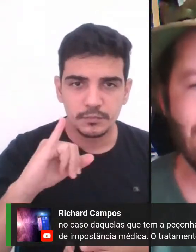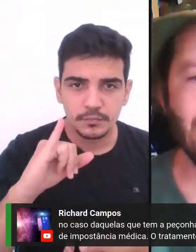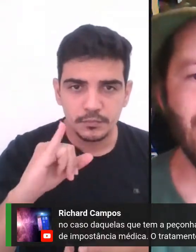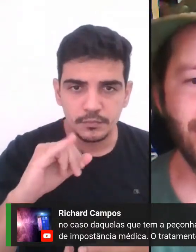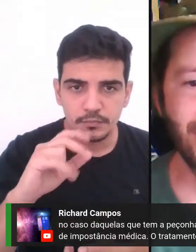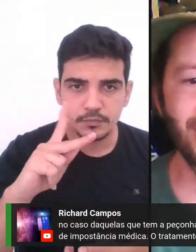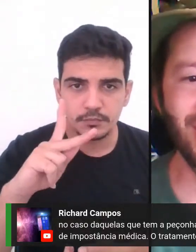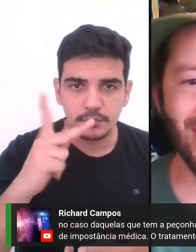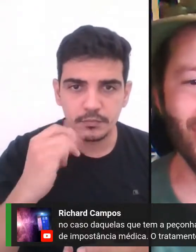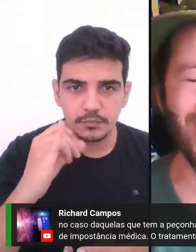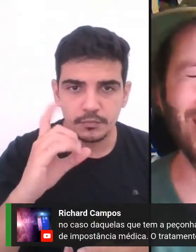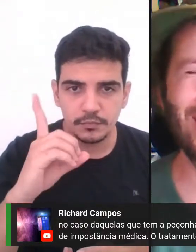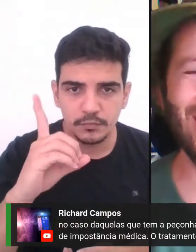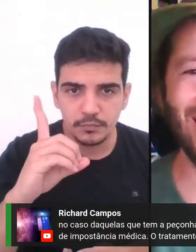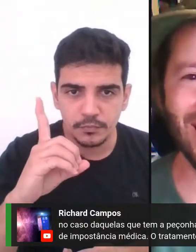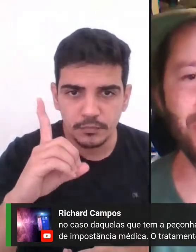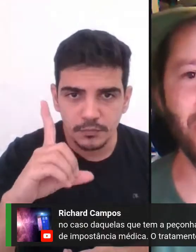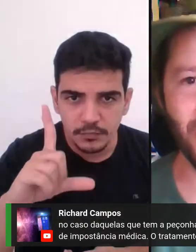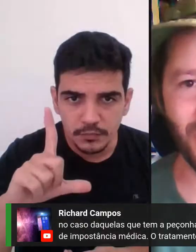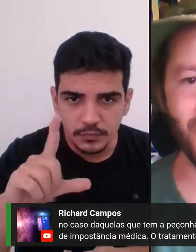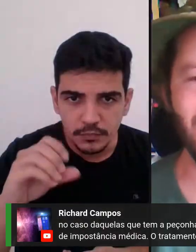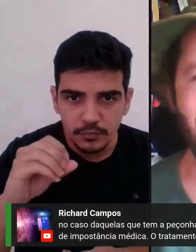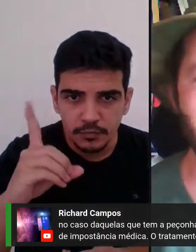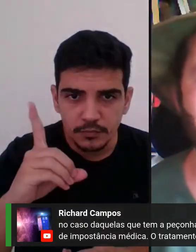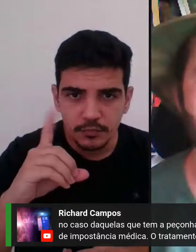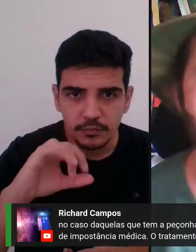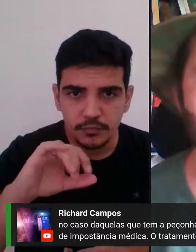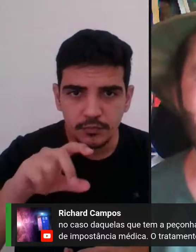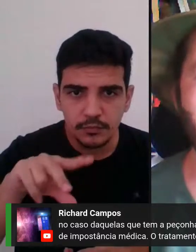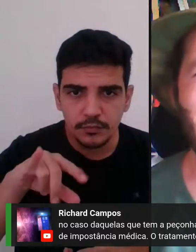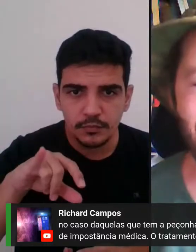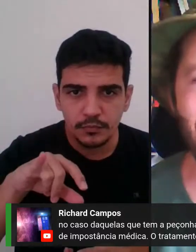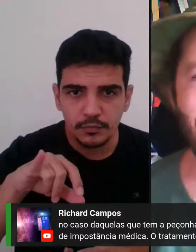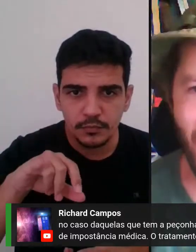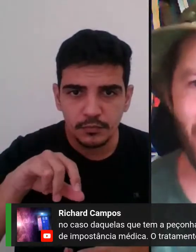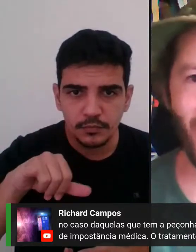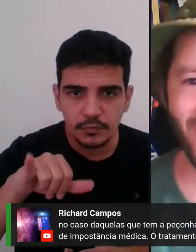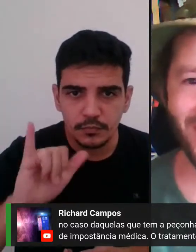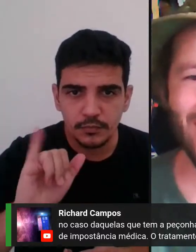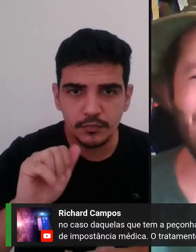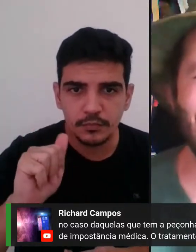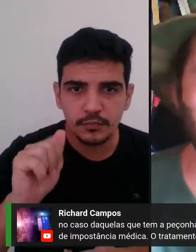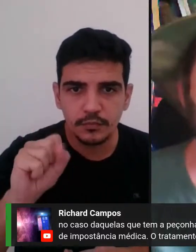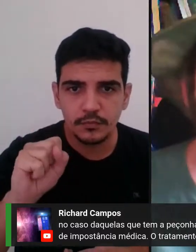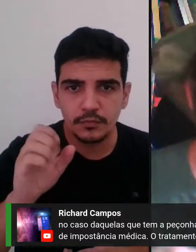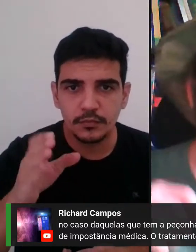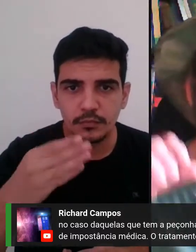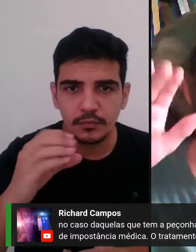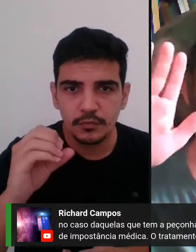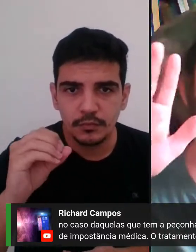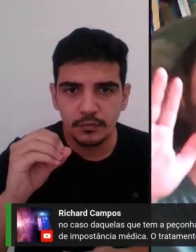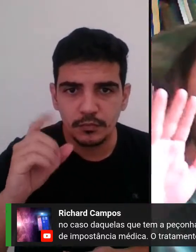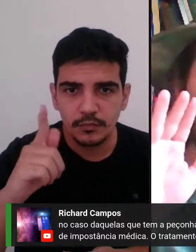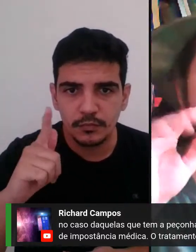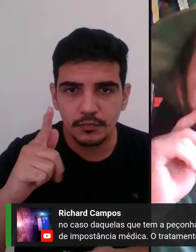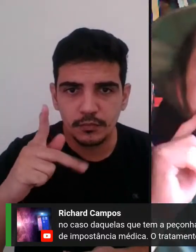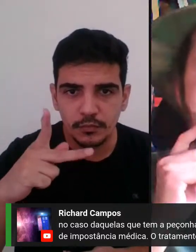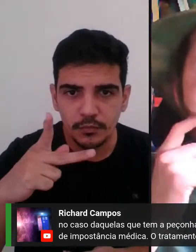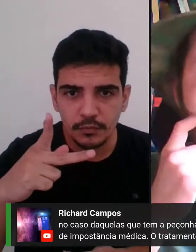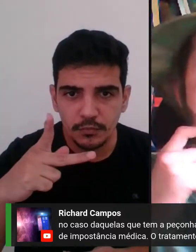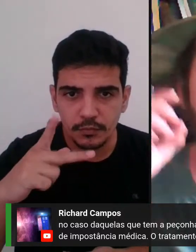como? Richard Campos, excelente pergunta. Tá? Você caprichou agora. Então é o